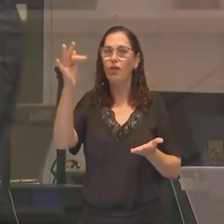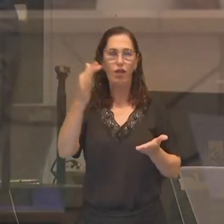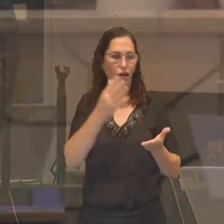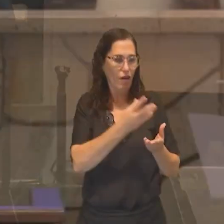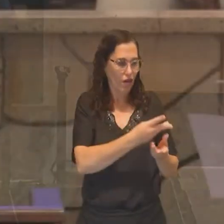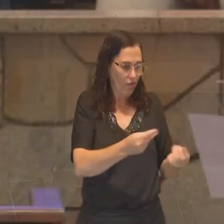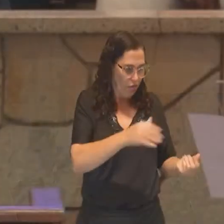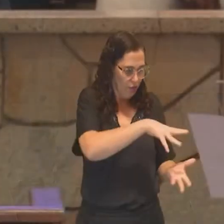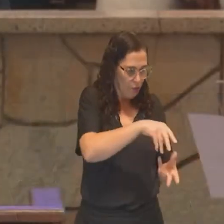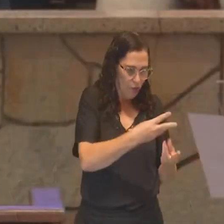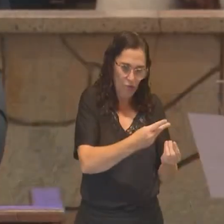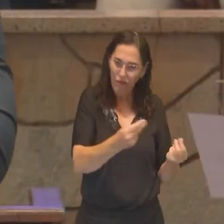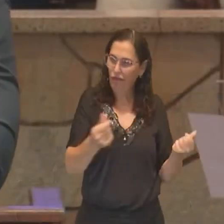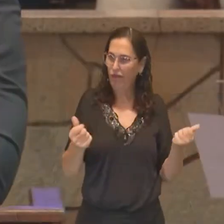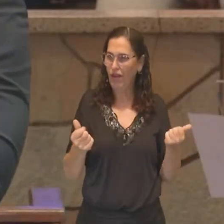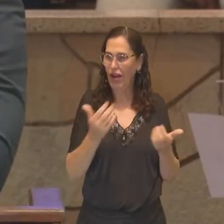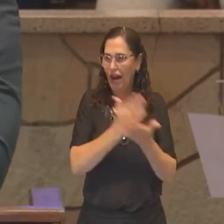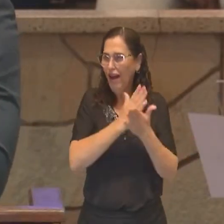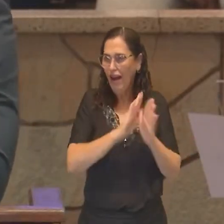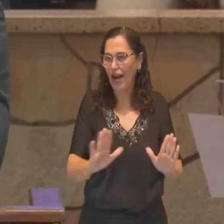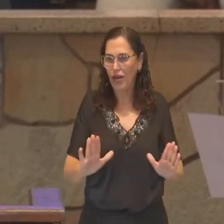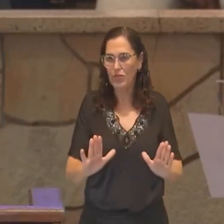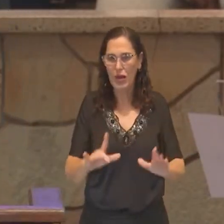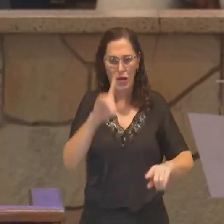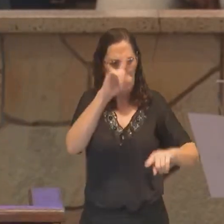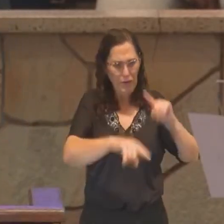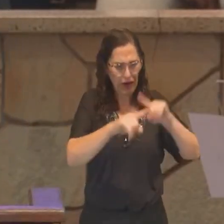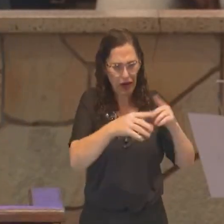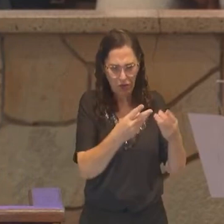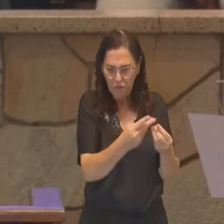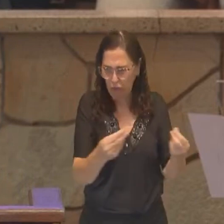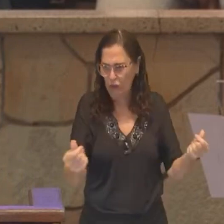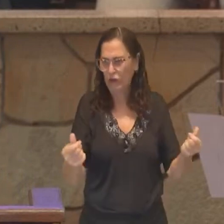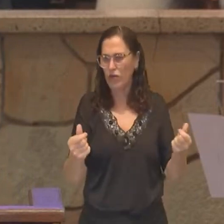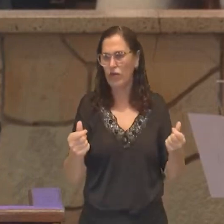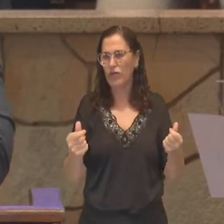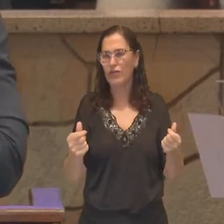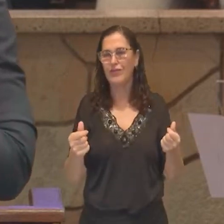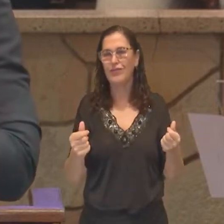passará, tudo aquilo que a matéria perecerá,